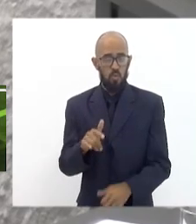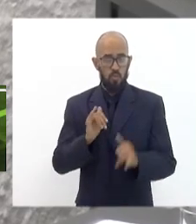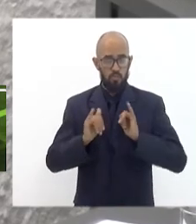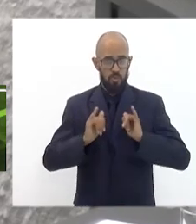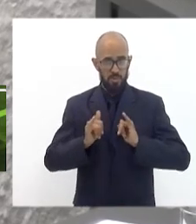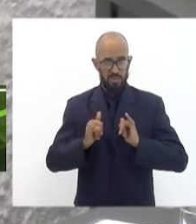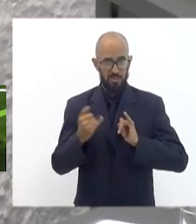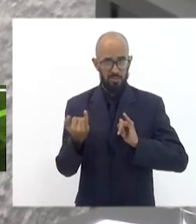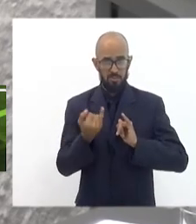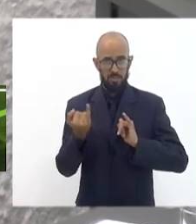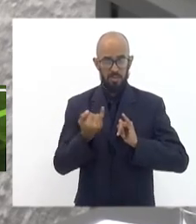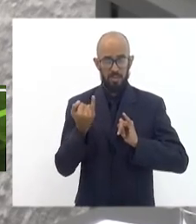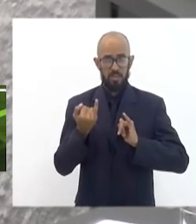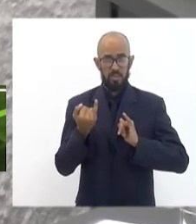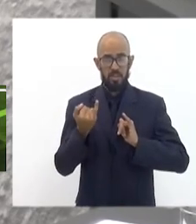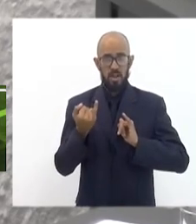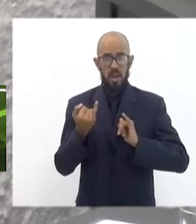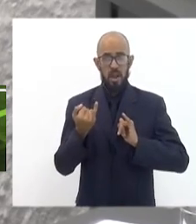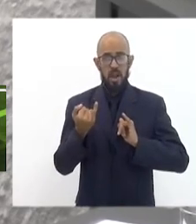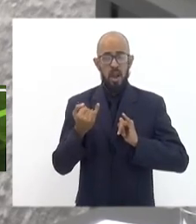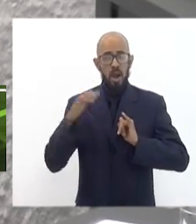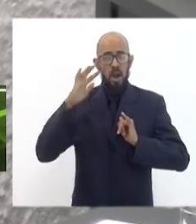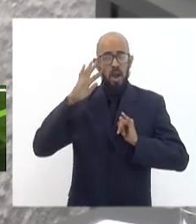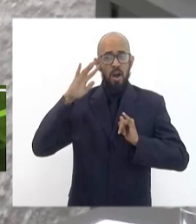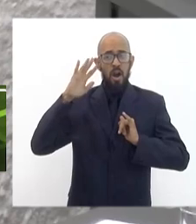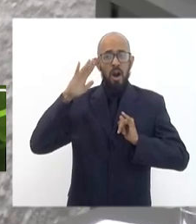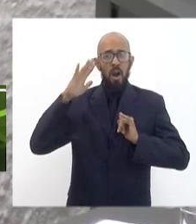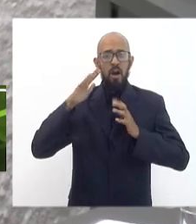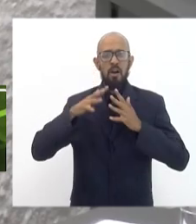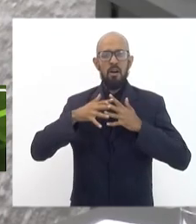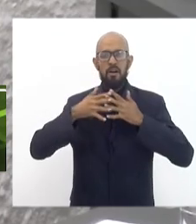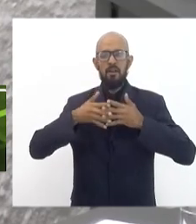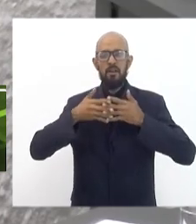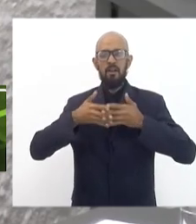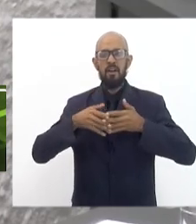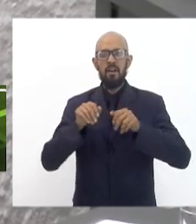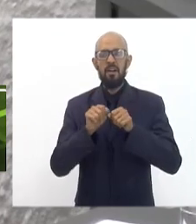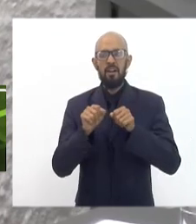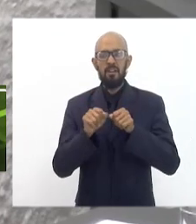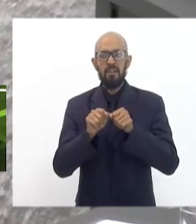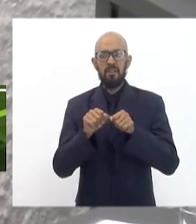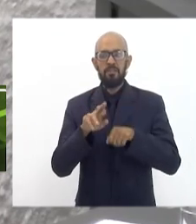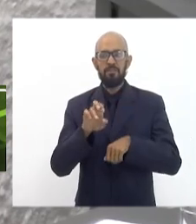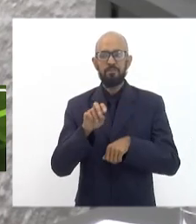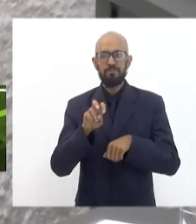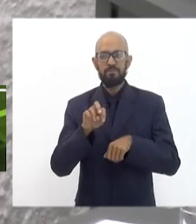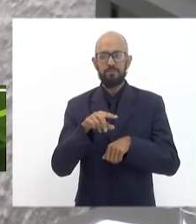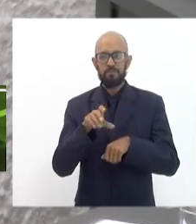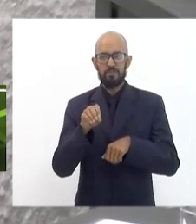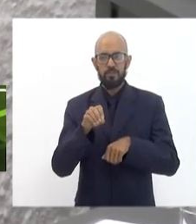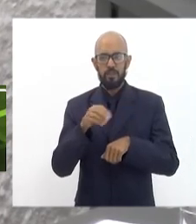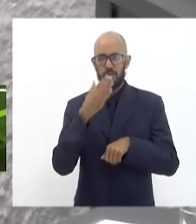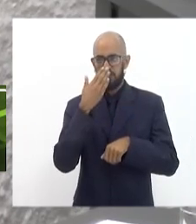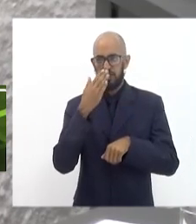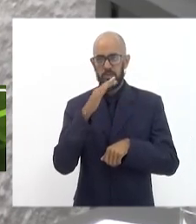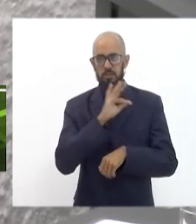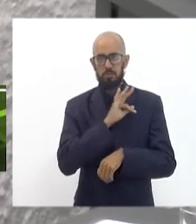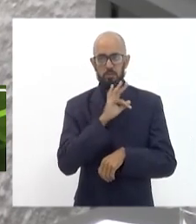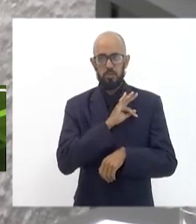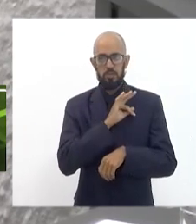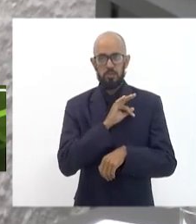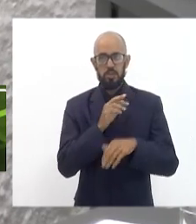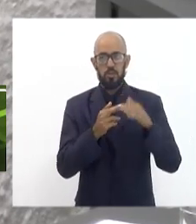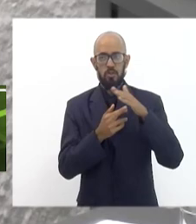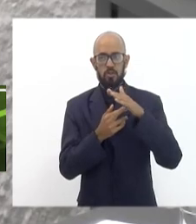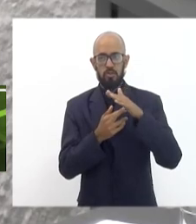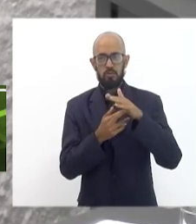importante e já era um sonho de Petrópolis fazer a reversão da do túnel ali em frente à polícia rodoviária para